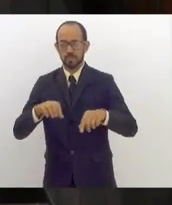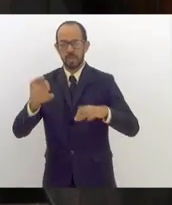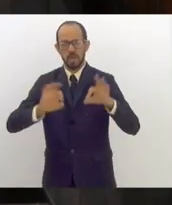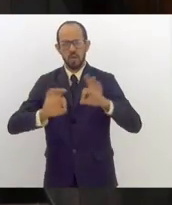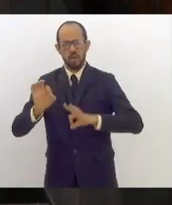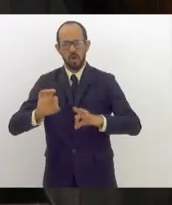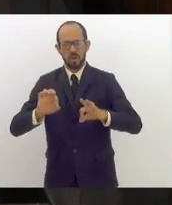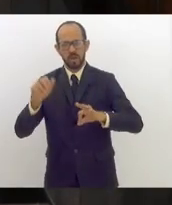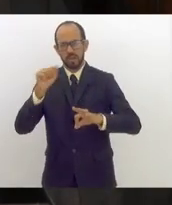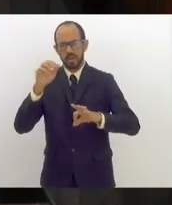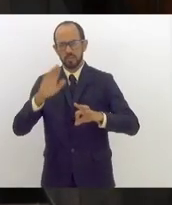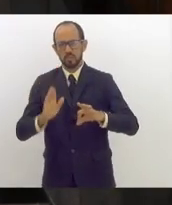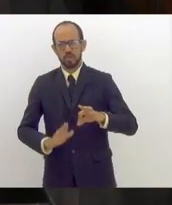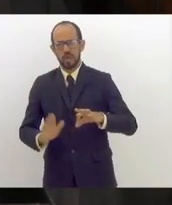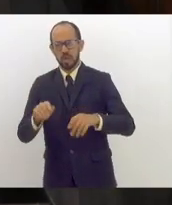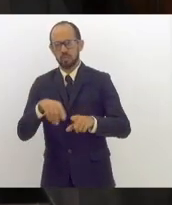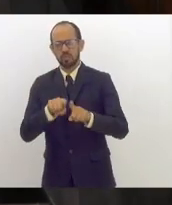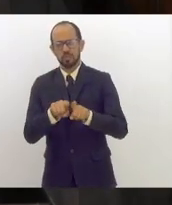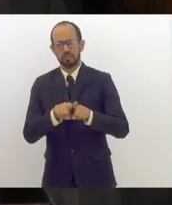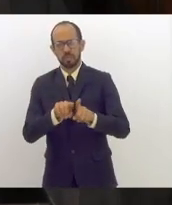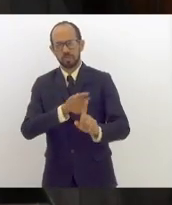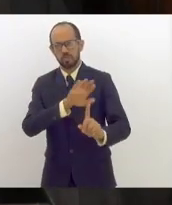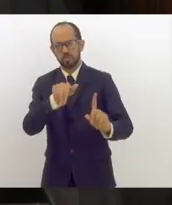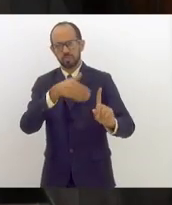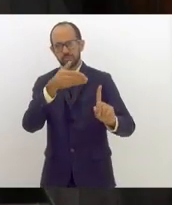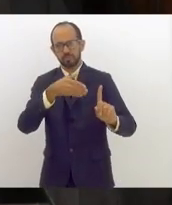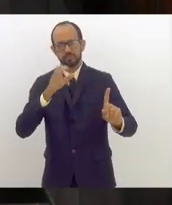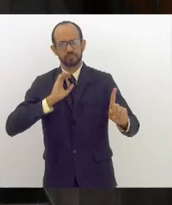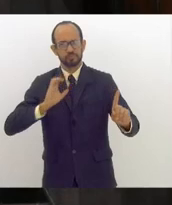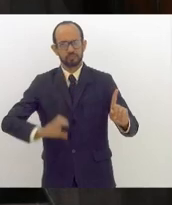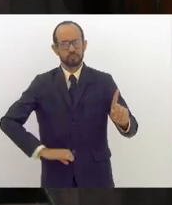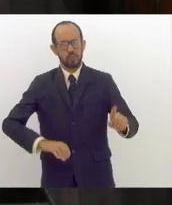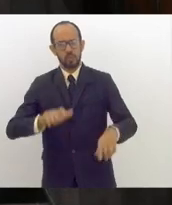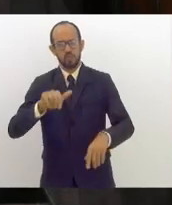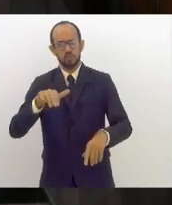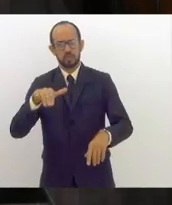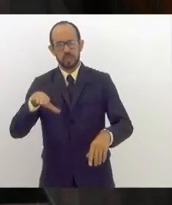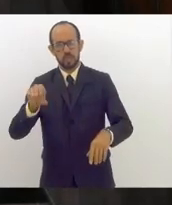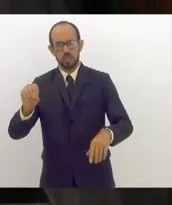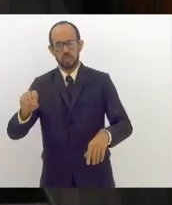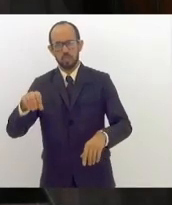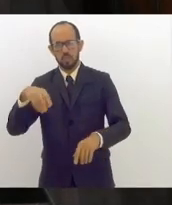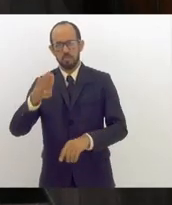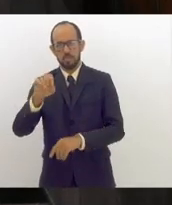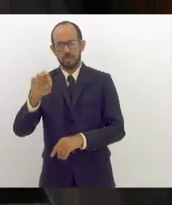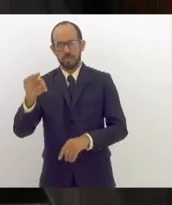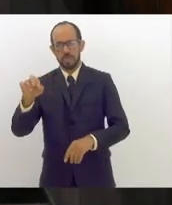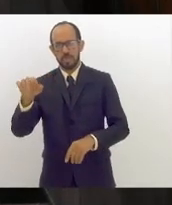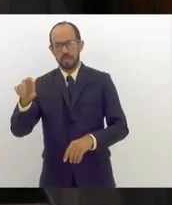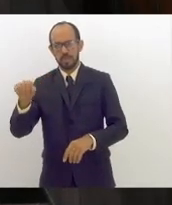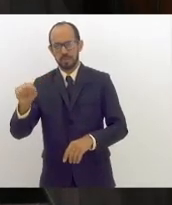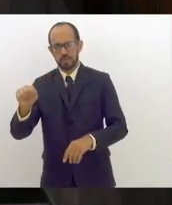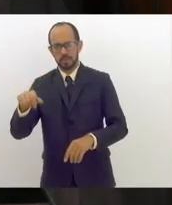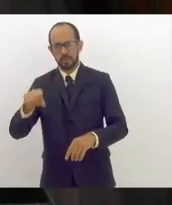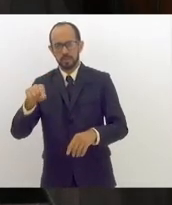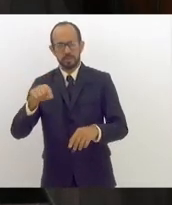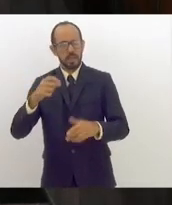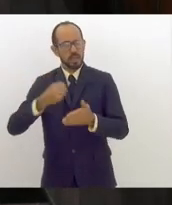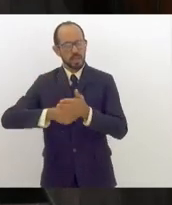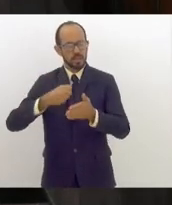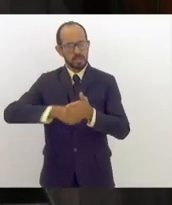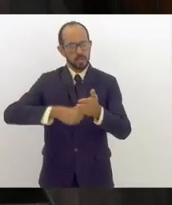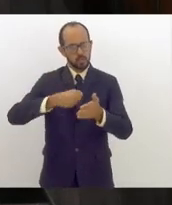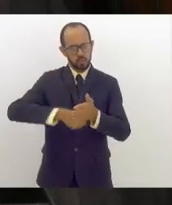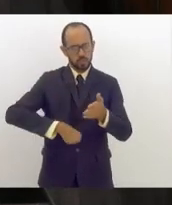pelo reconhecimento do cidadão nosso Presidente Luciano Bandeira é um reconhecimento de nossa luta a luta do dia a dia da advocacia